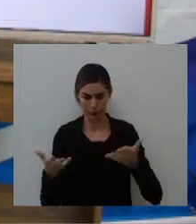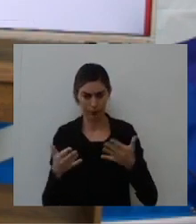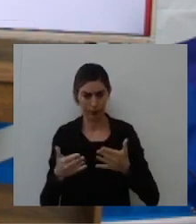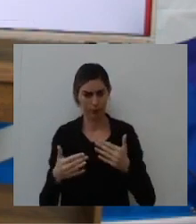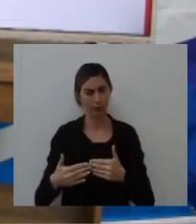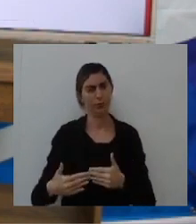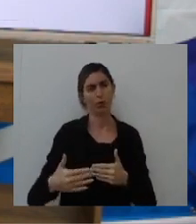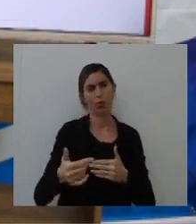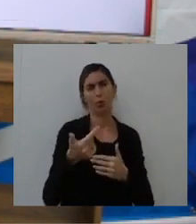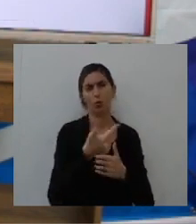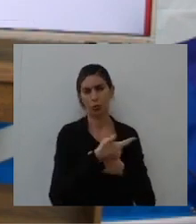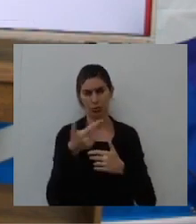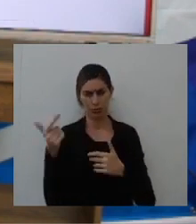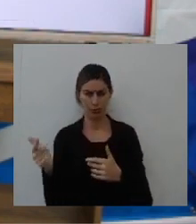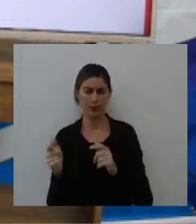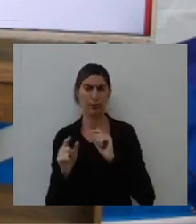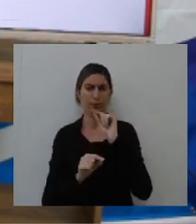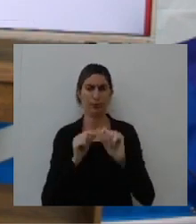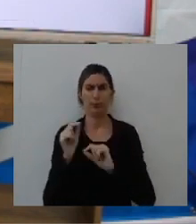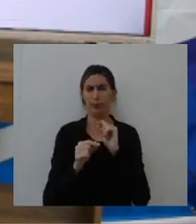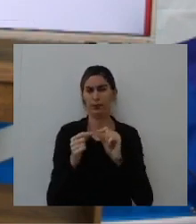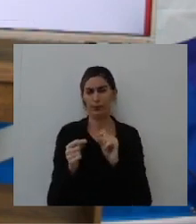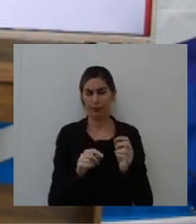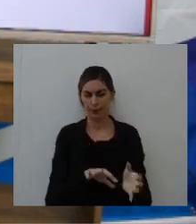partir para outro, certo? Para